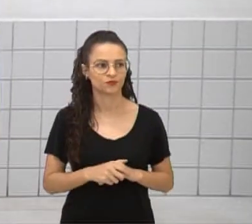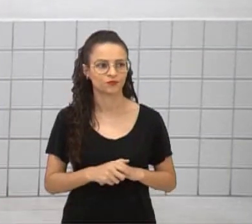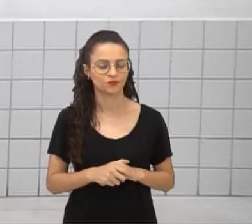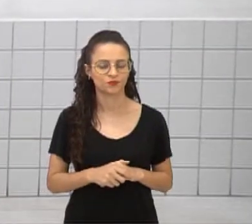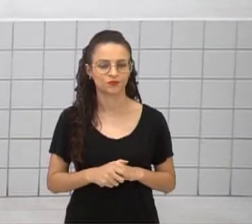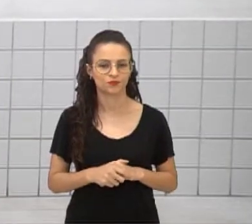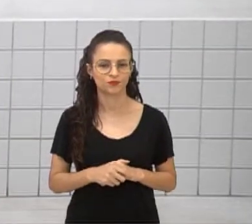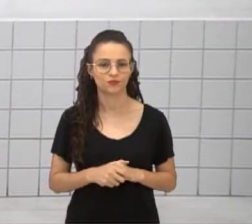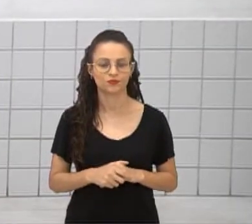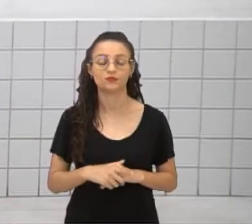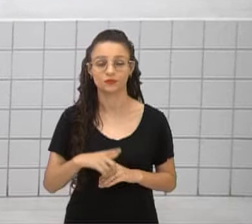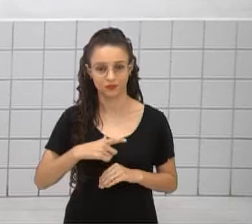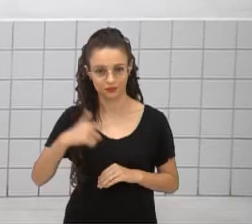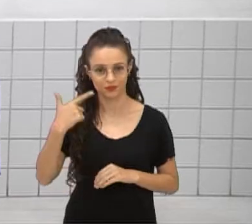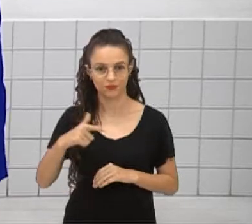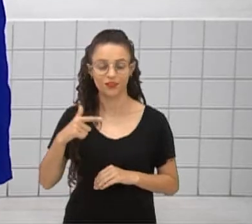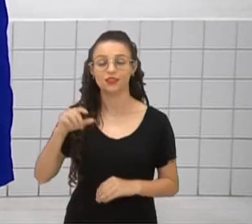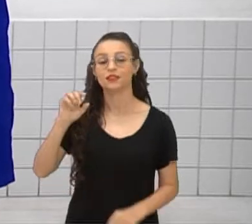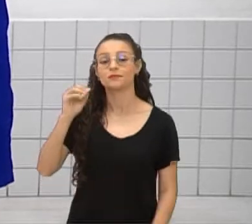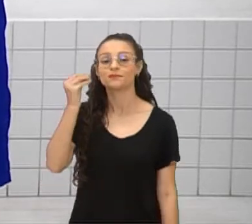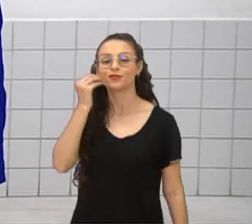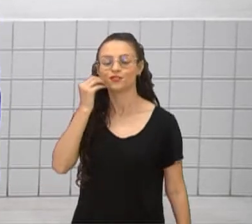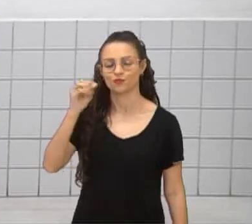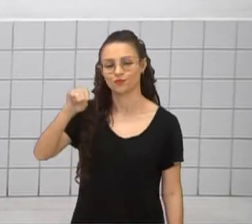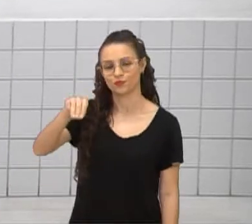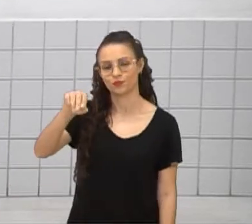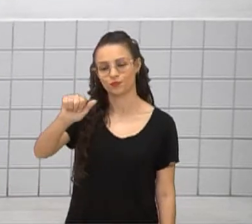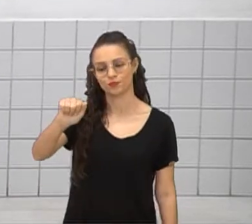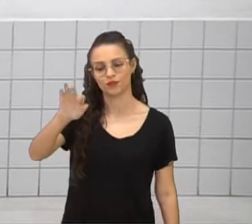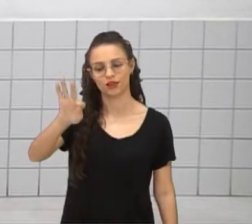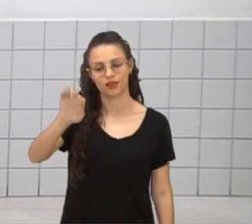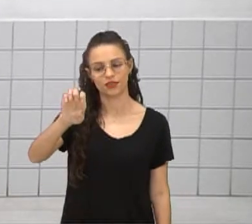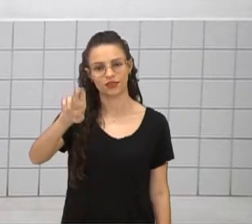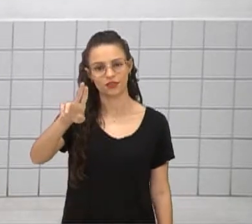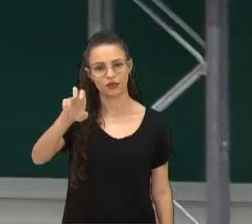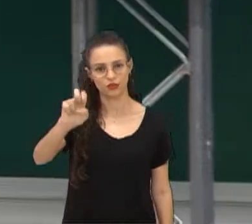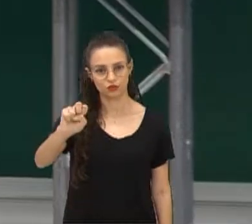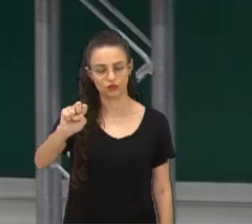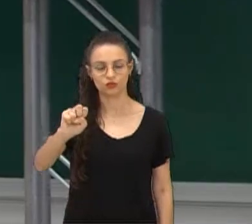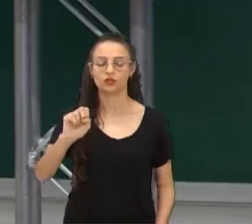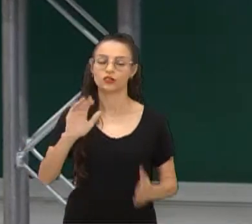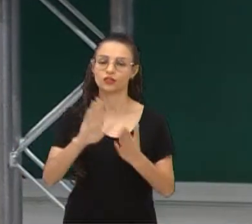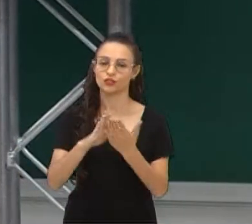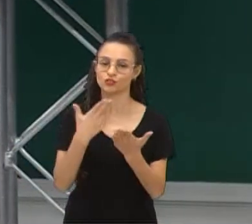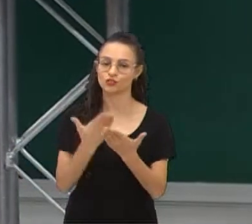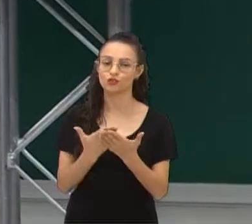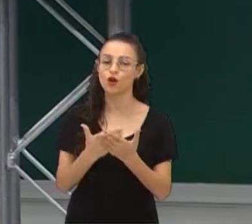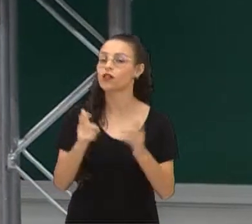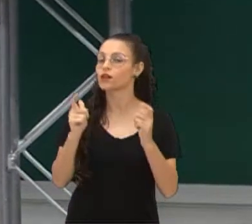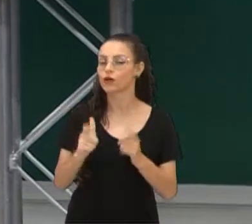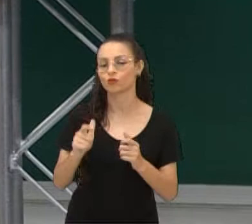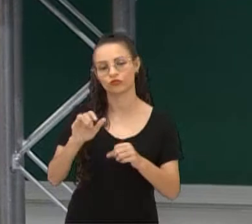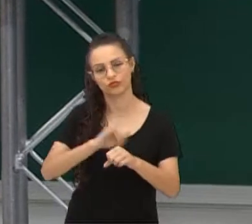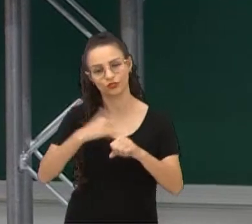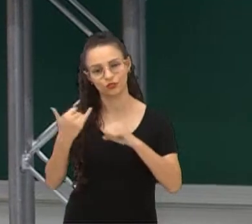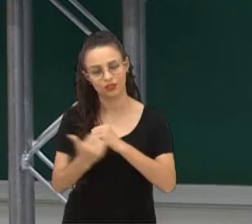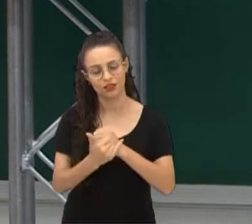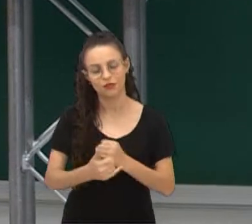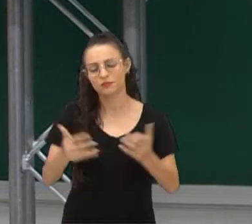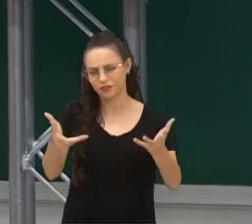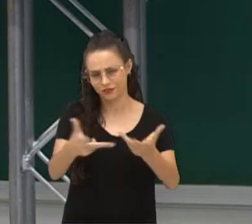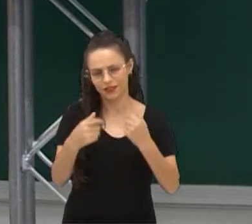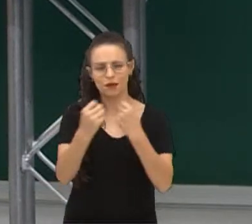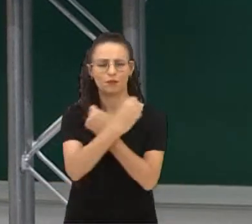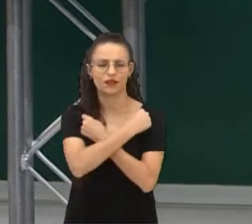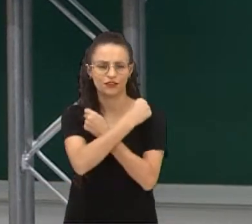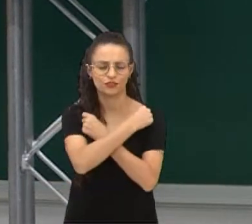mais beijo daí Fischer tem sou Mateus a deixa eu ver a do Colégio São José dos Pinhais que maravilha mandando um